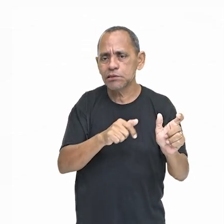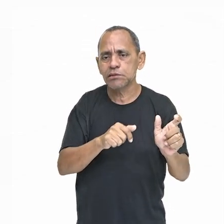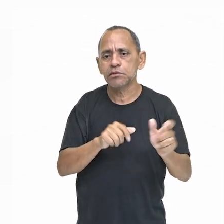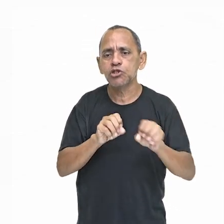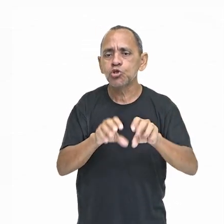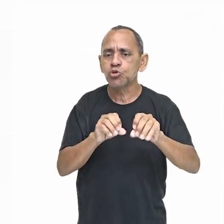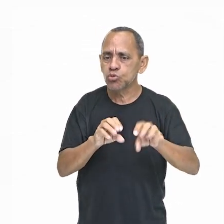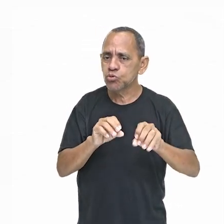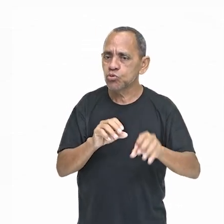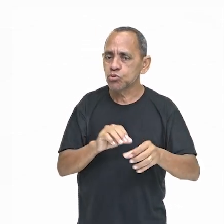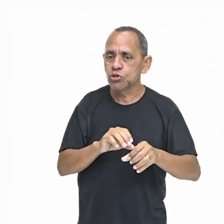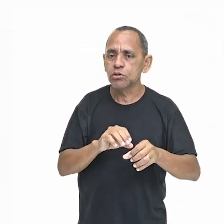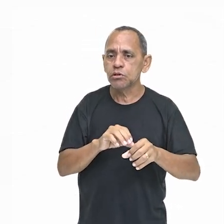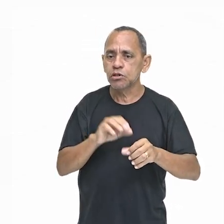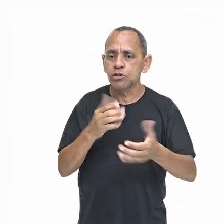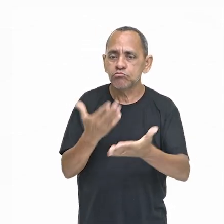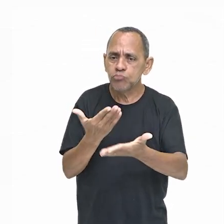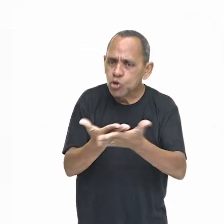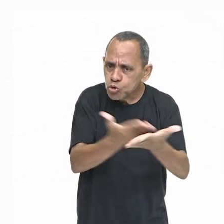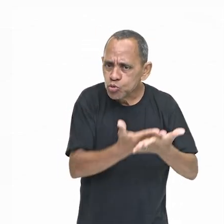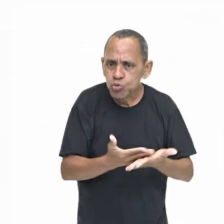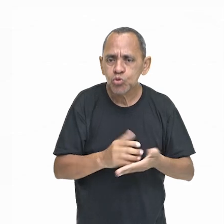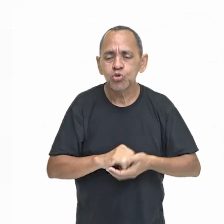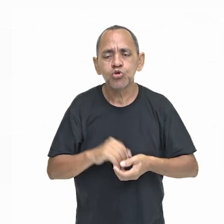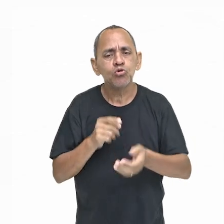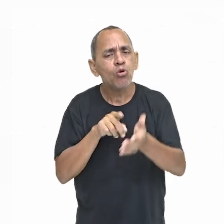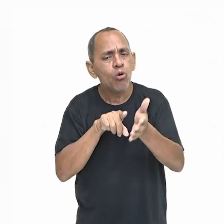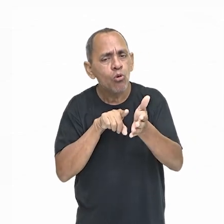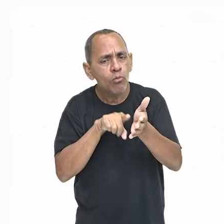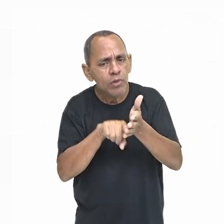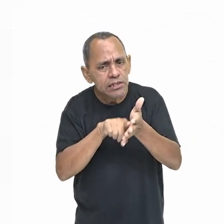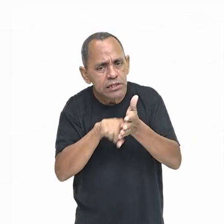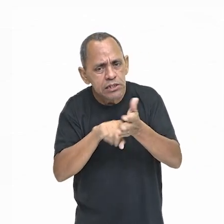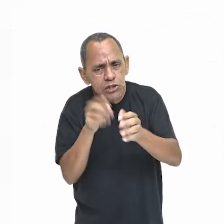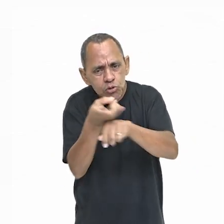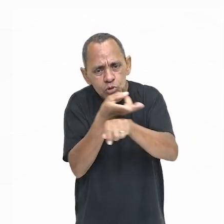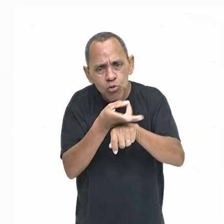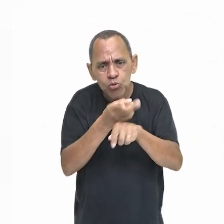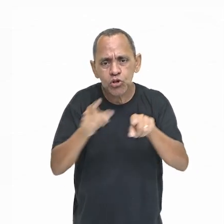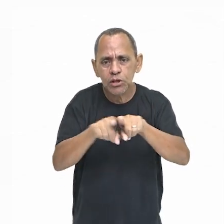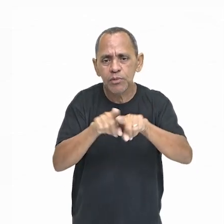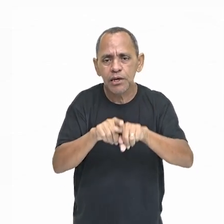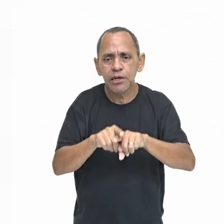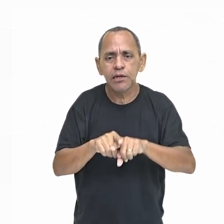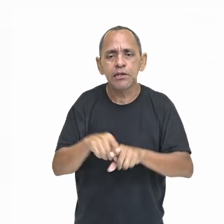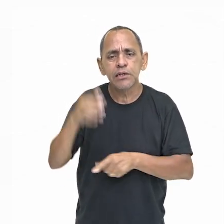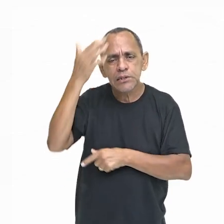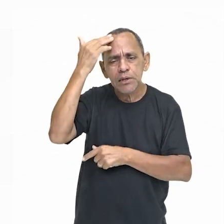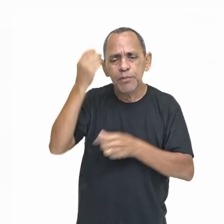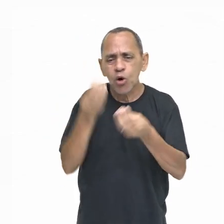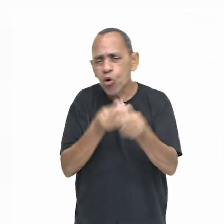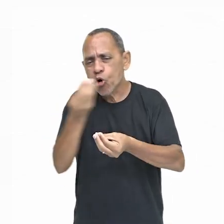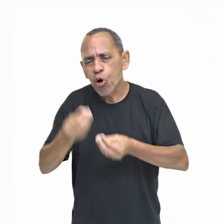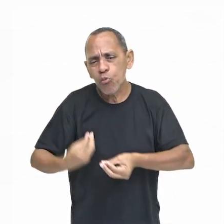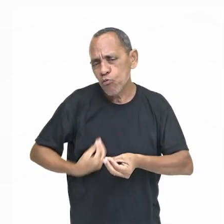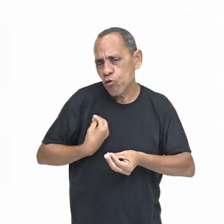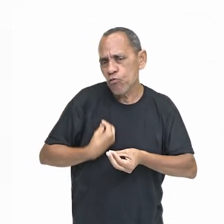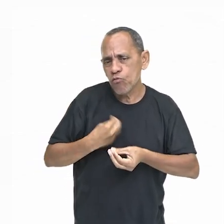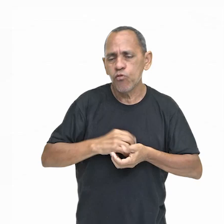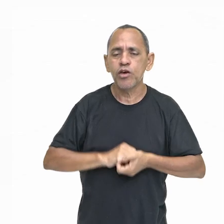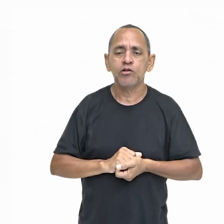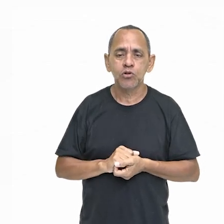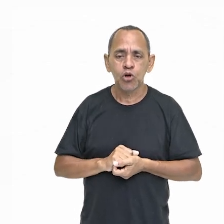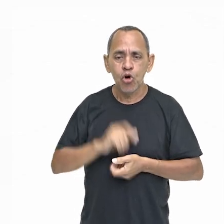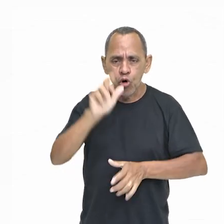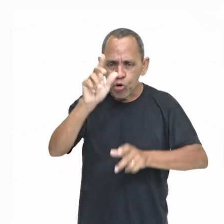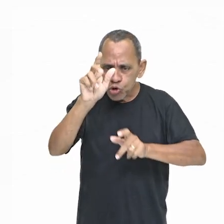os povos viveram e como seres humanos formaram-se com a sua cultura